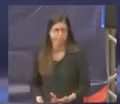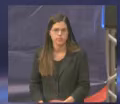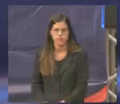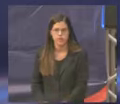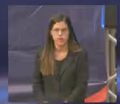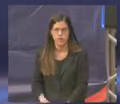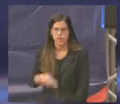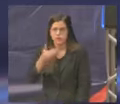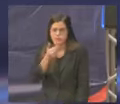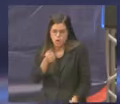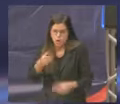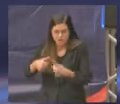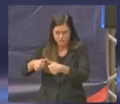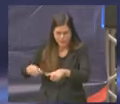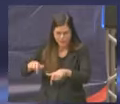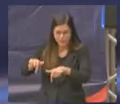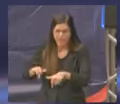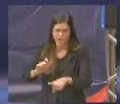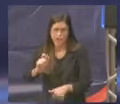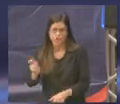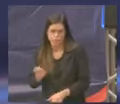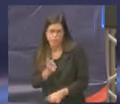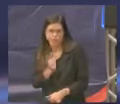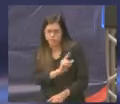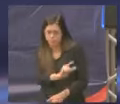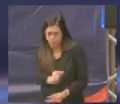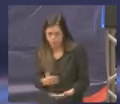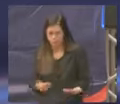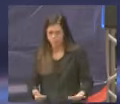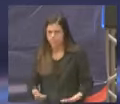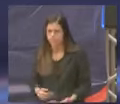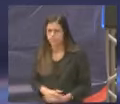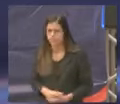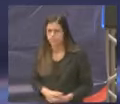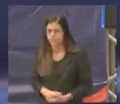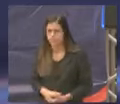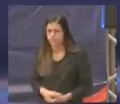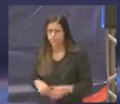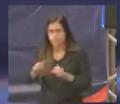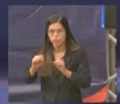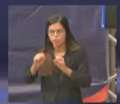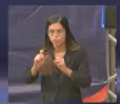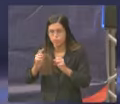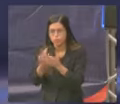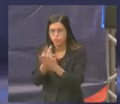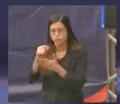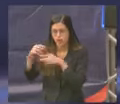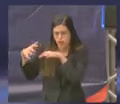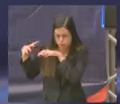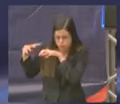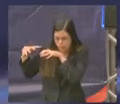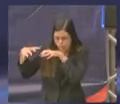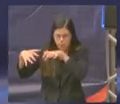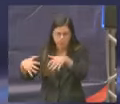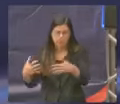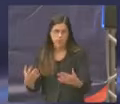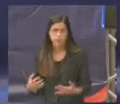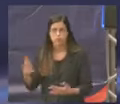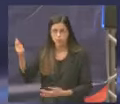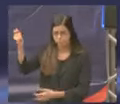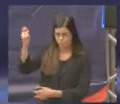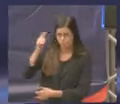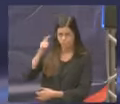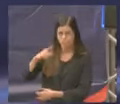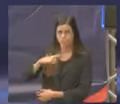era melhor que ele permanecesse lá naquele local. Poderia ter chovido, sol ele pegou na cabeça, mas poderia